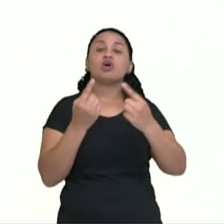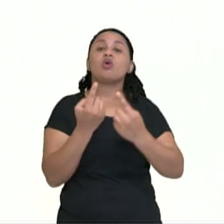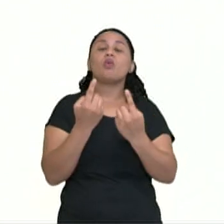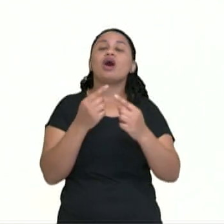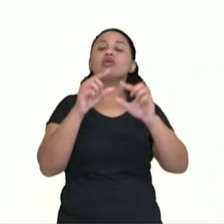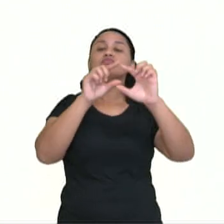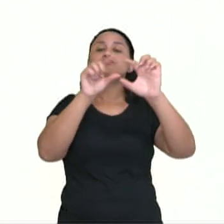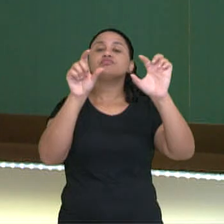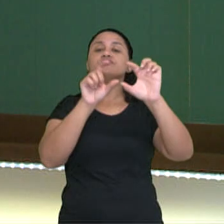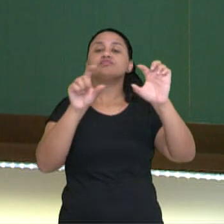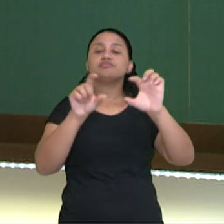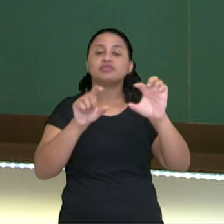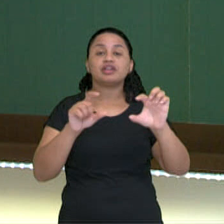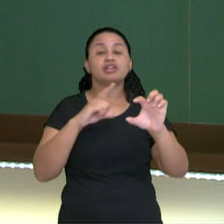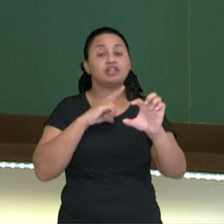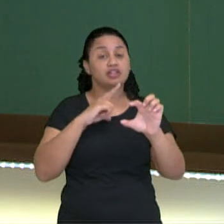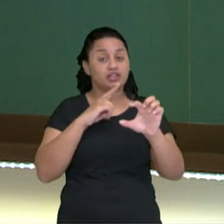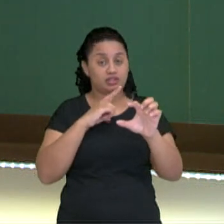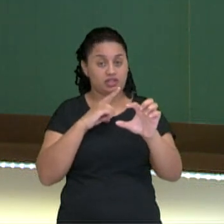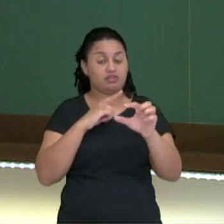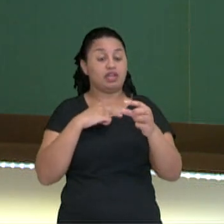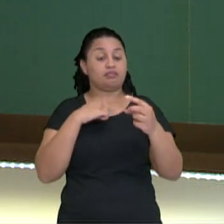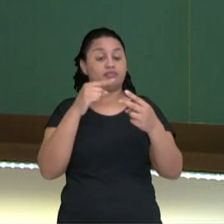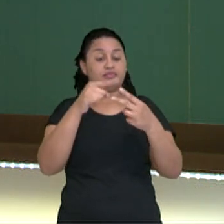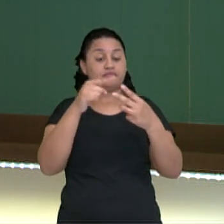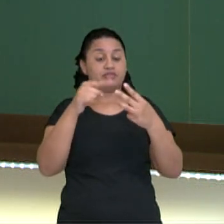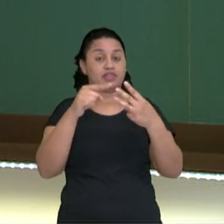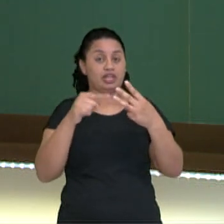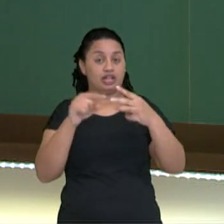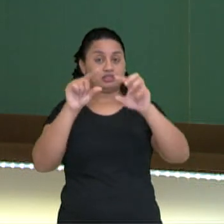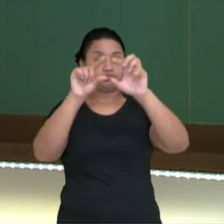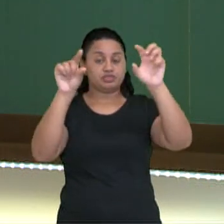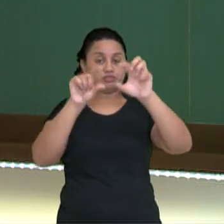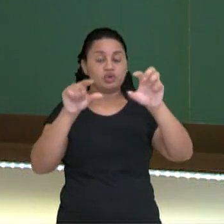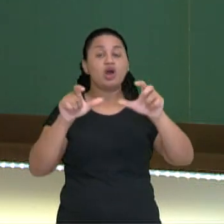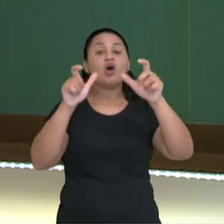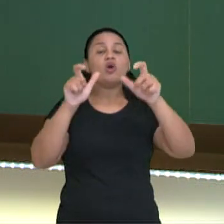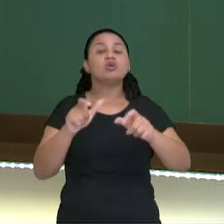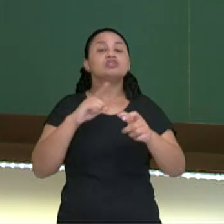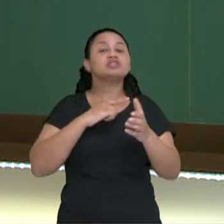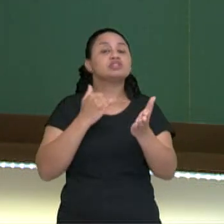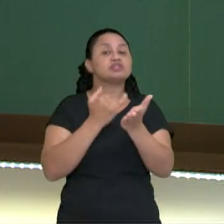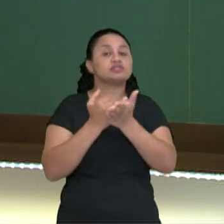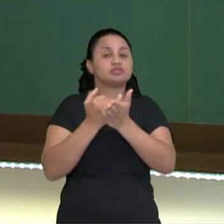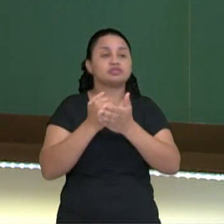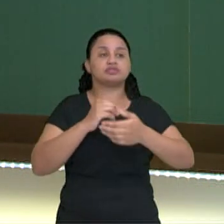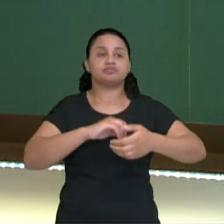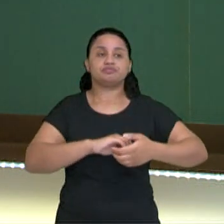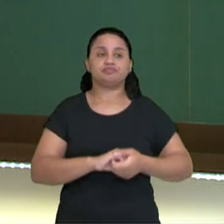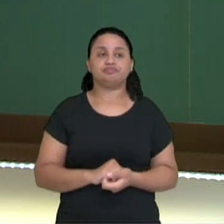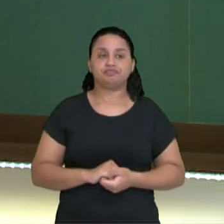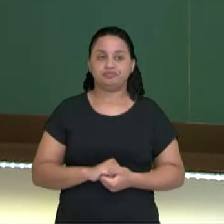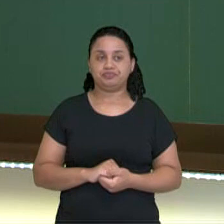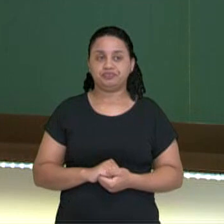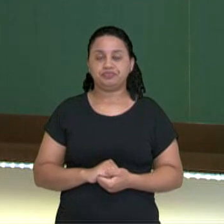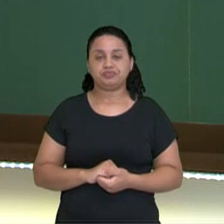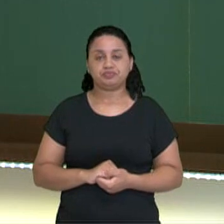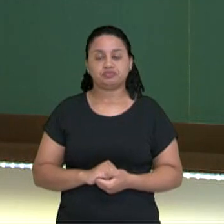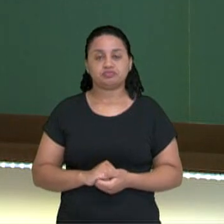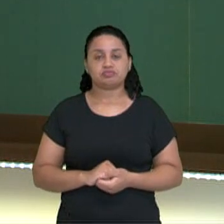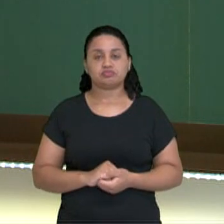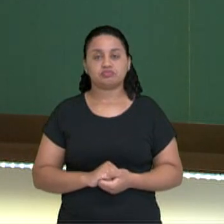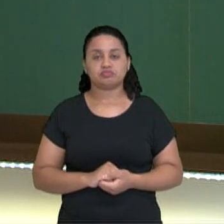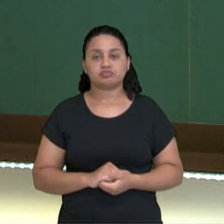em qual parágrafo. Tem 3 parágrafos, primeiro, segundo e terceiro, onde aconteceu a introdução. Where is the problem of